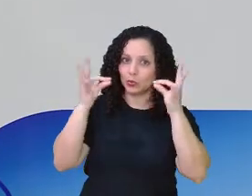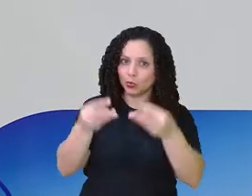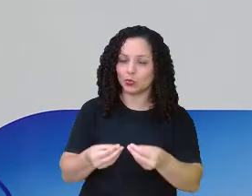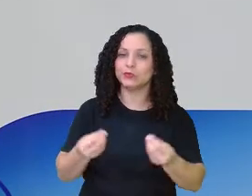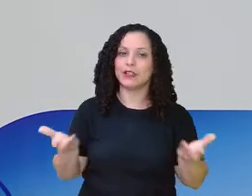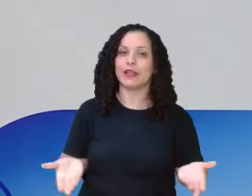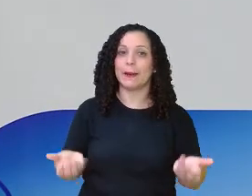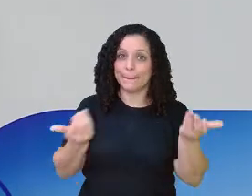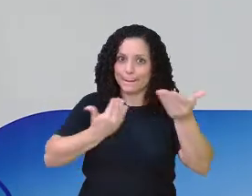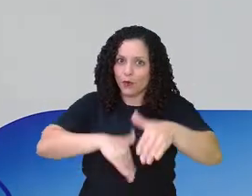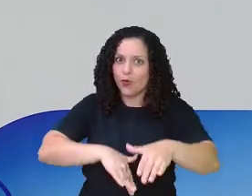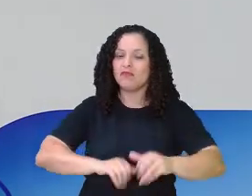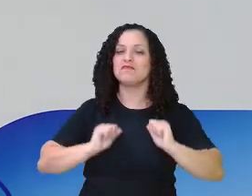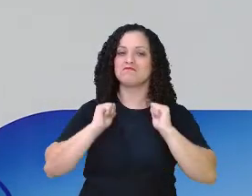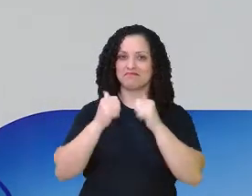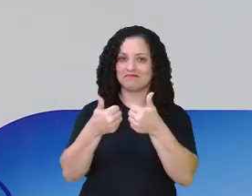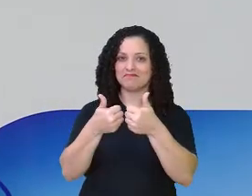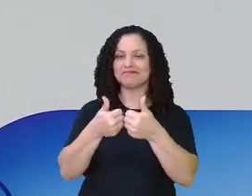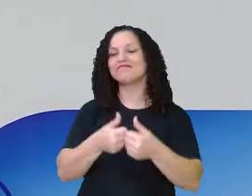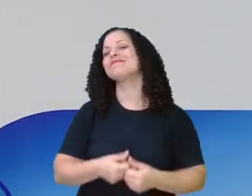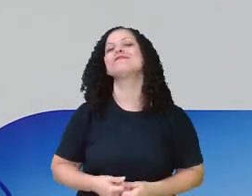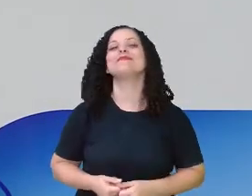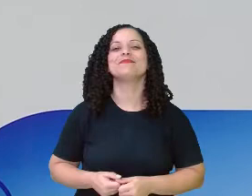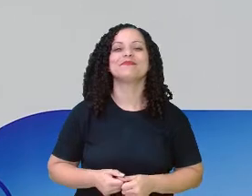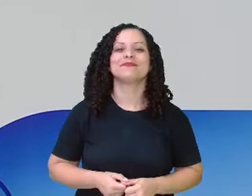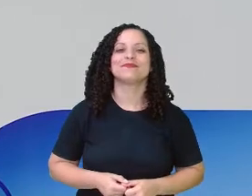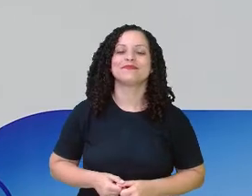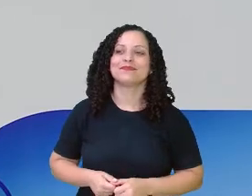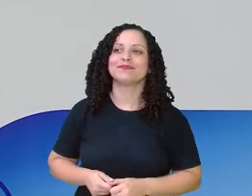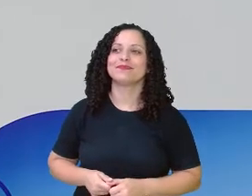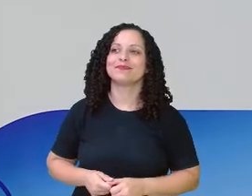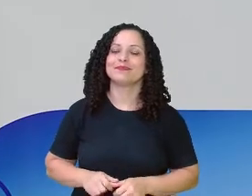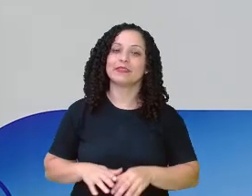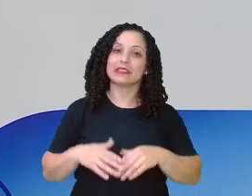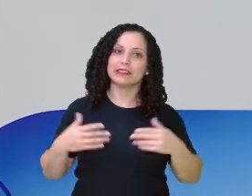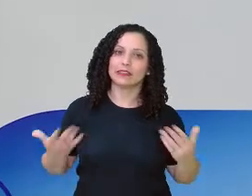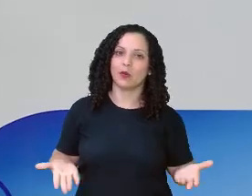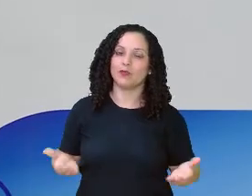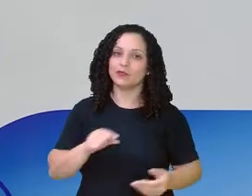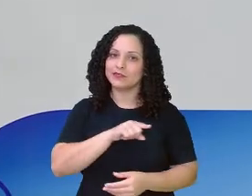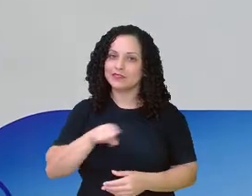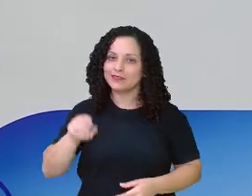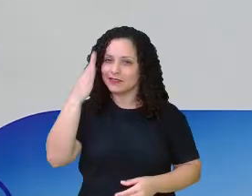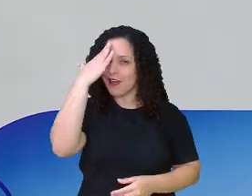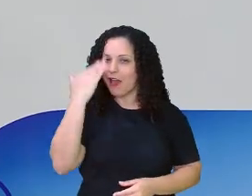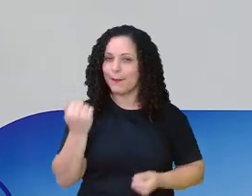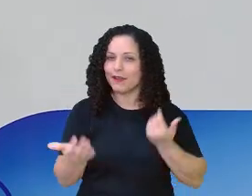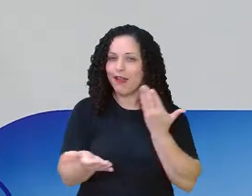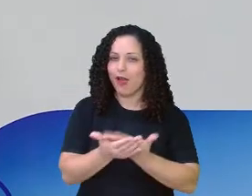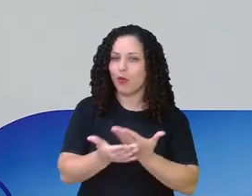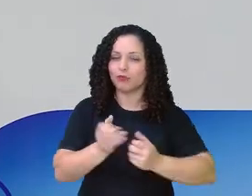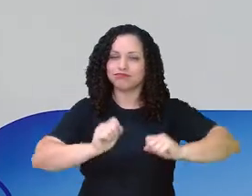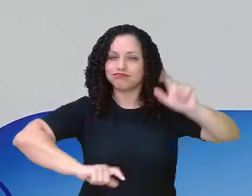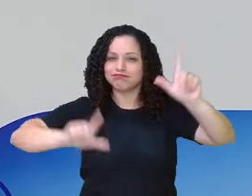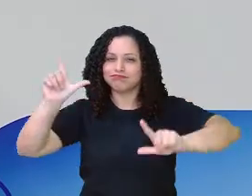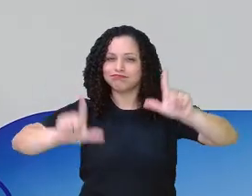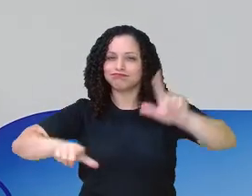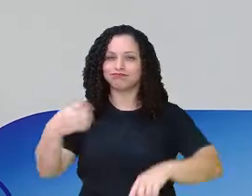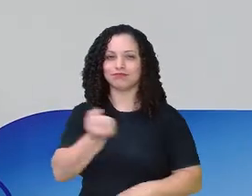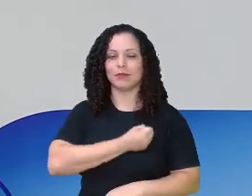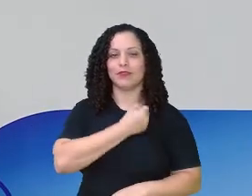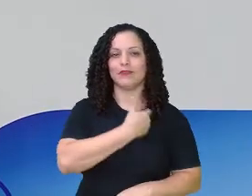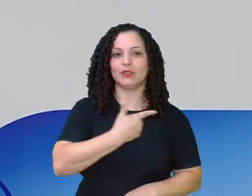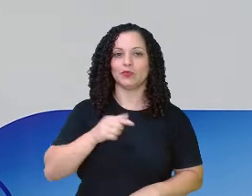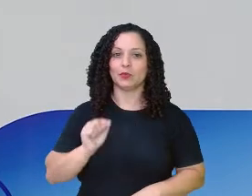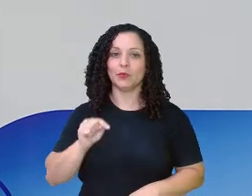na tua avaliação, exatamente. Bom, pessoal, você sabe que essa aula passa na TV, canal